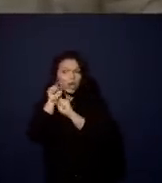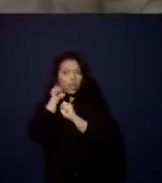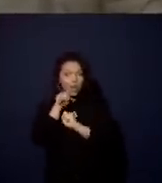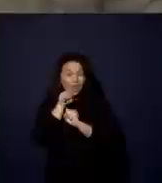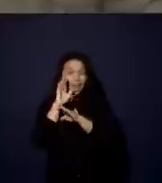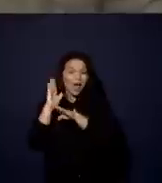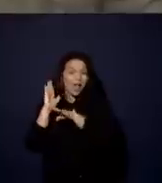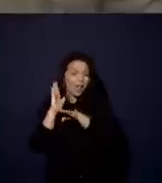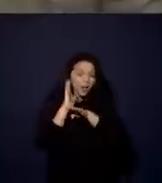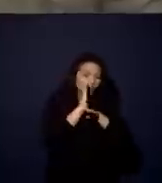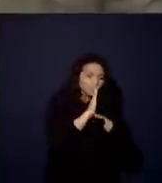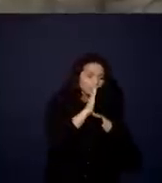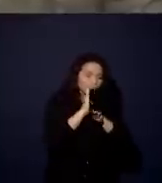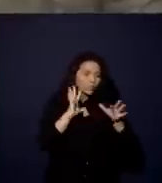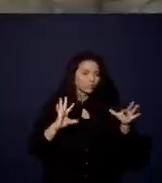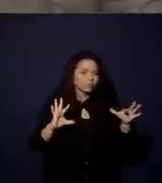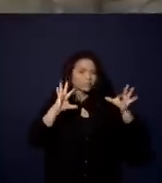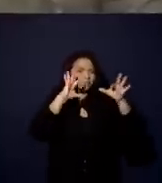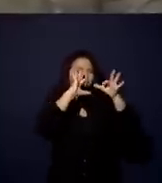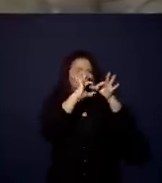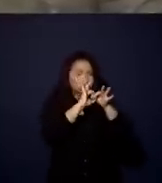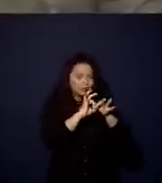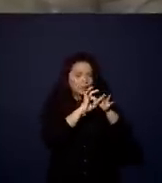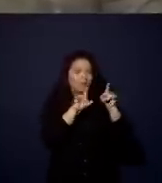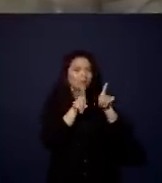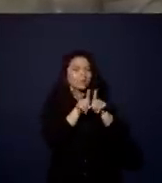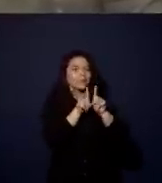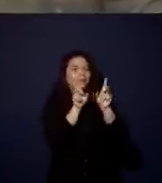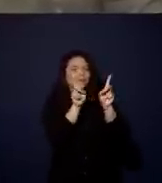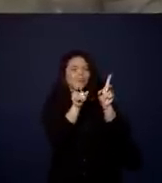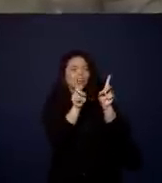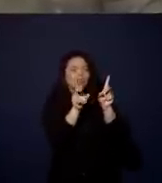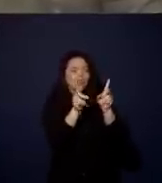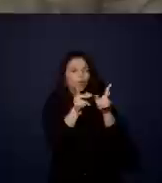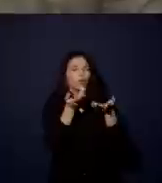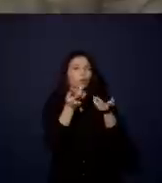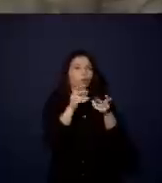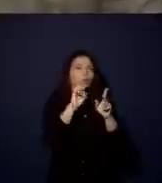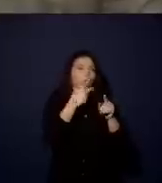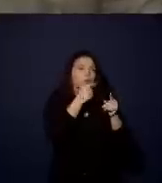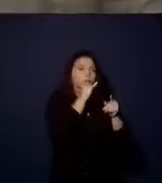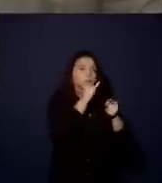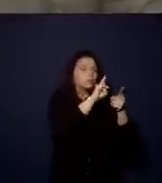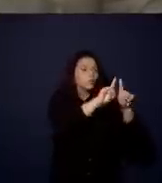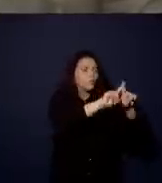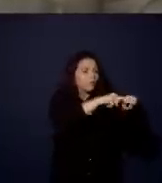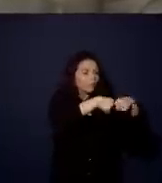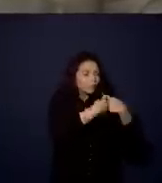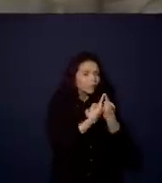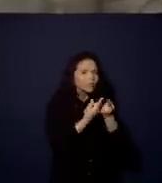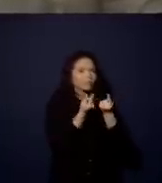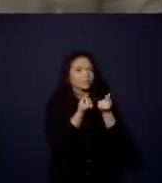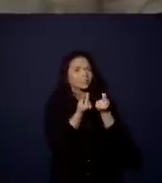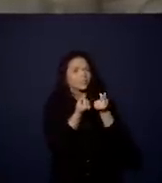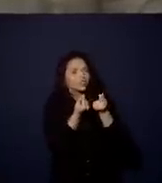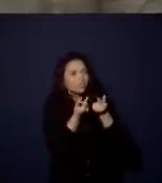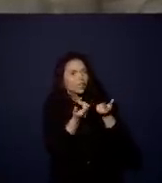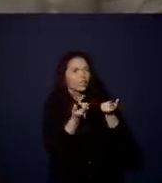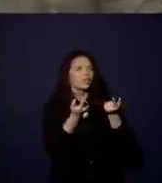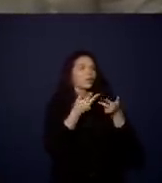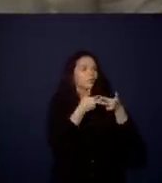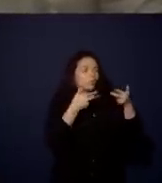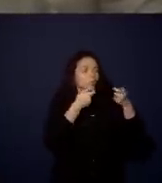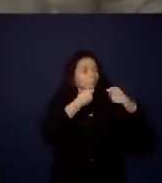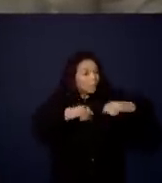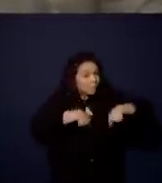para esse relacionamento com os vendedores por exemplo no financiamento que a gente dá capital de giro que a gente oferece para esse